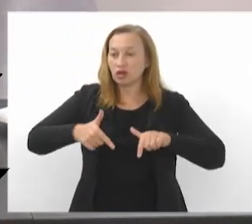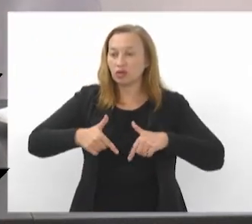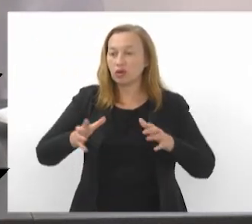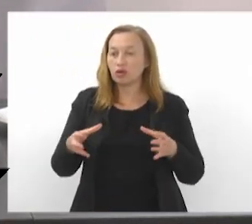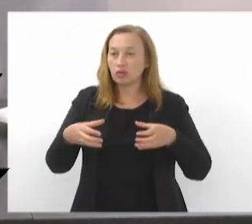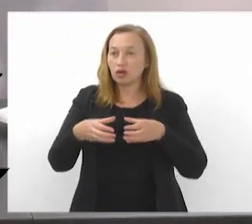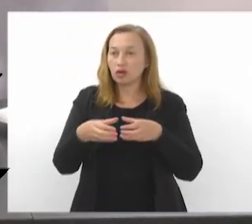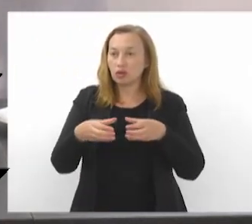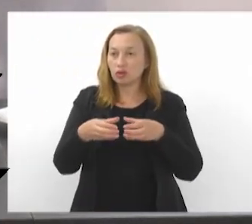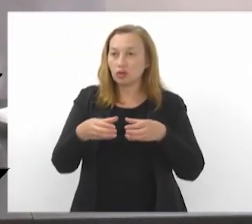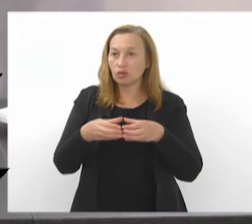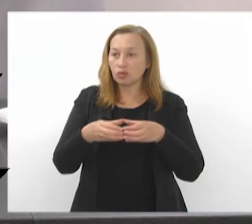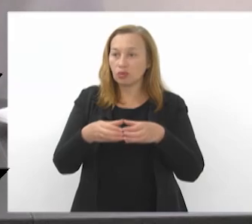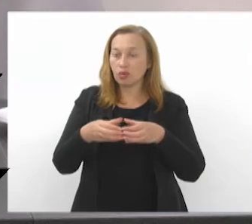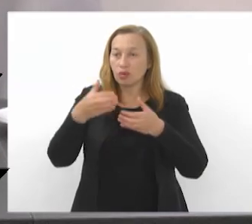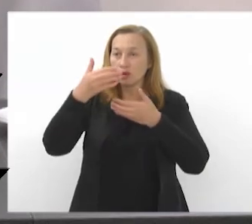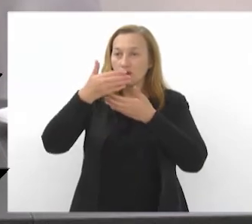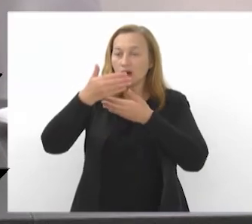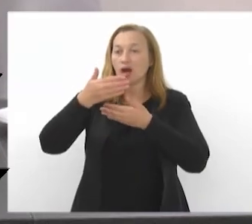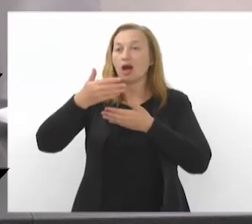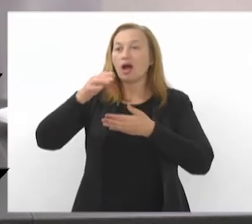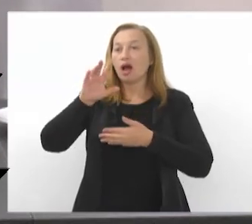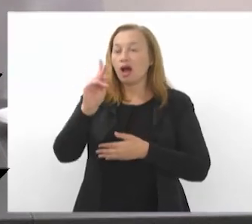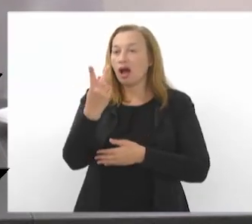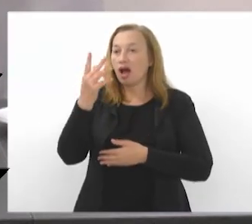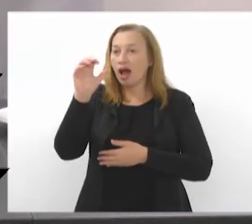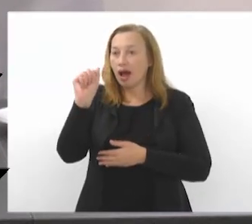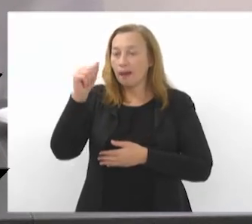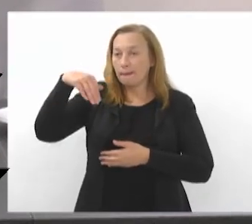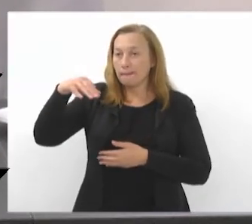no âmbito do Estado do Rio de Janeiro.